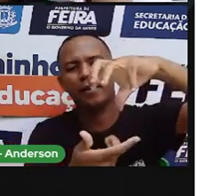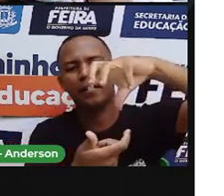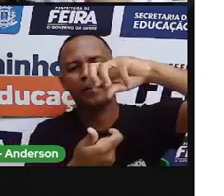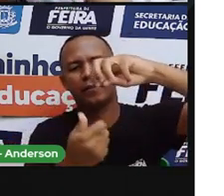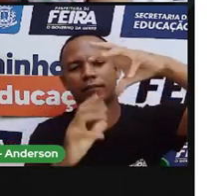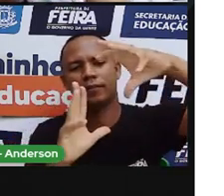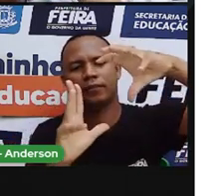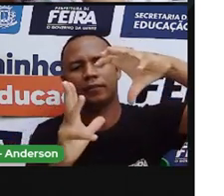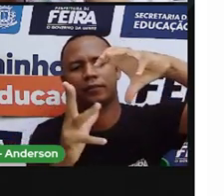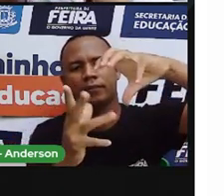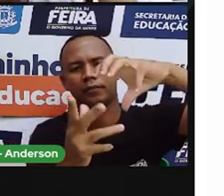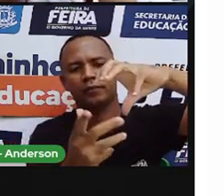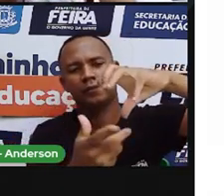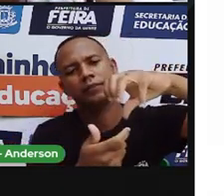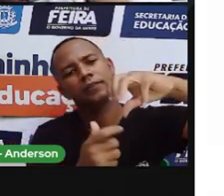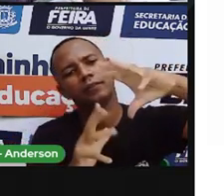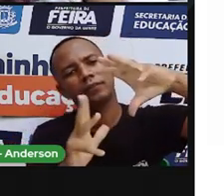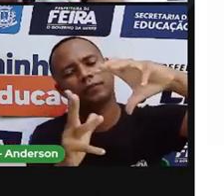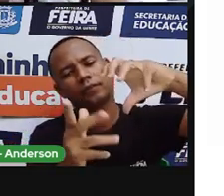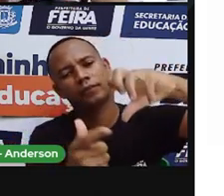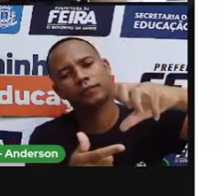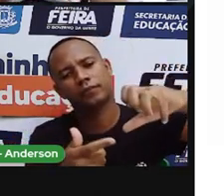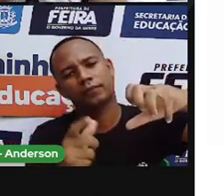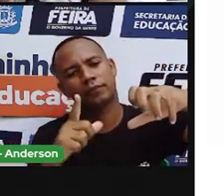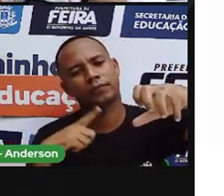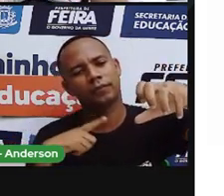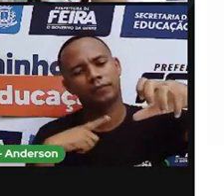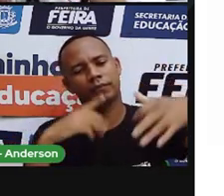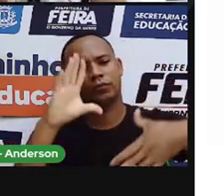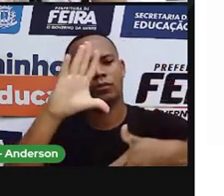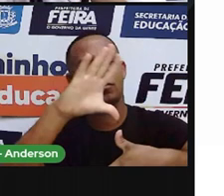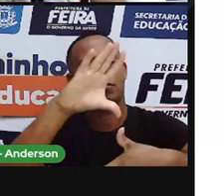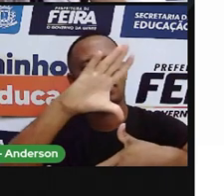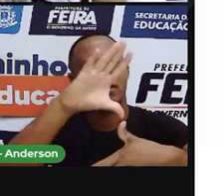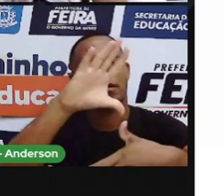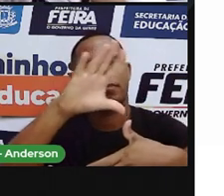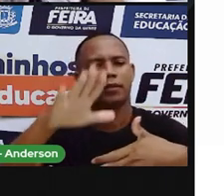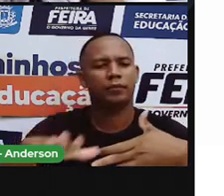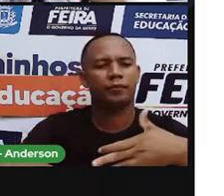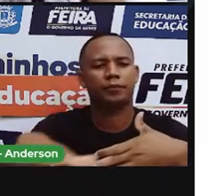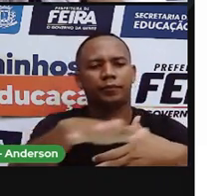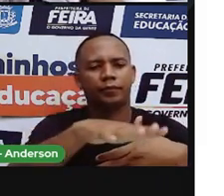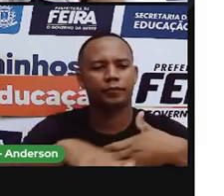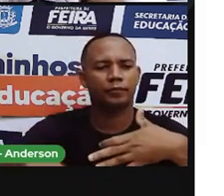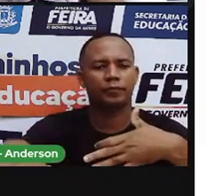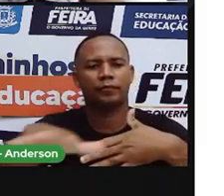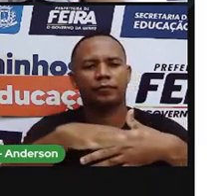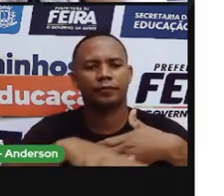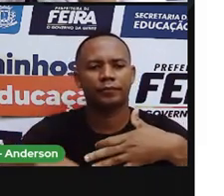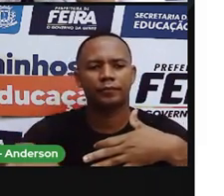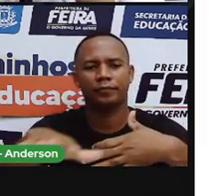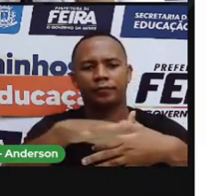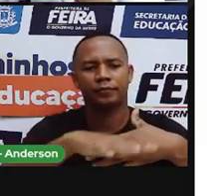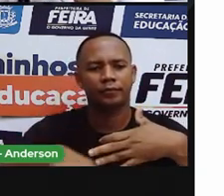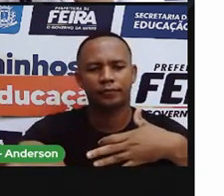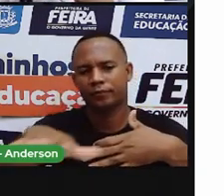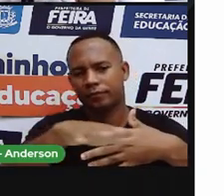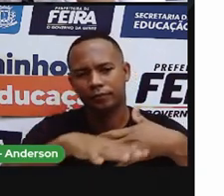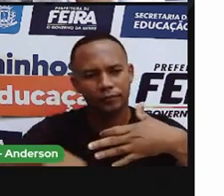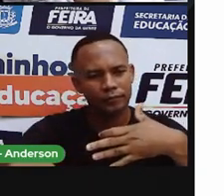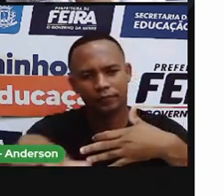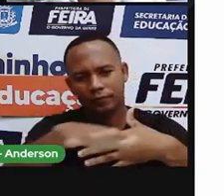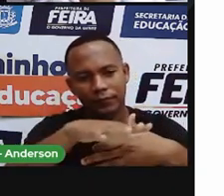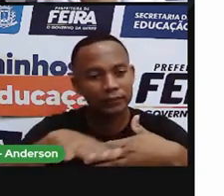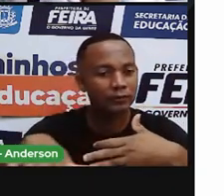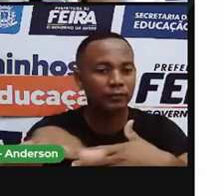né? Tempo real. E aí, aqui ele está girando para mostrar para vocês que a Terra, ela gira em torno do próprio eixo